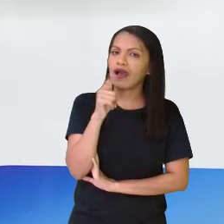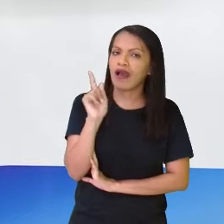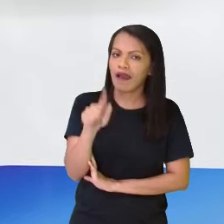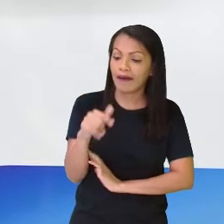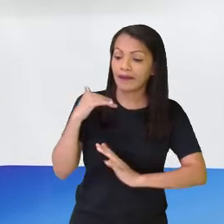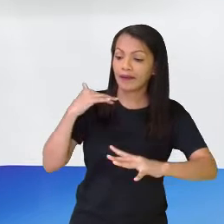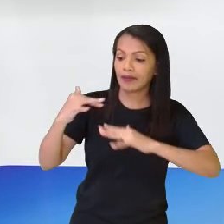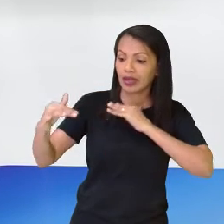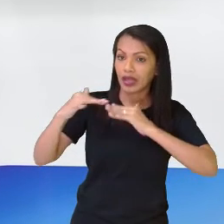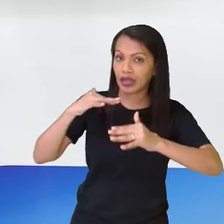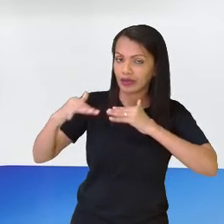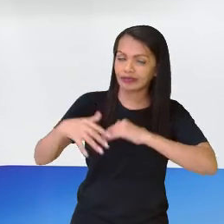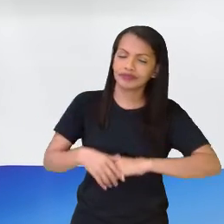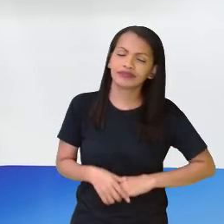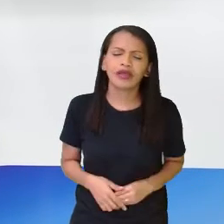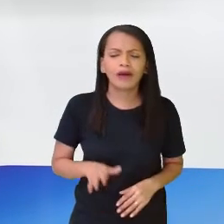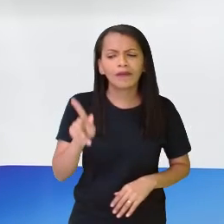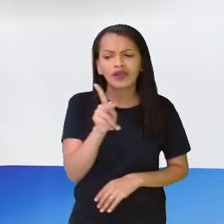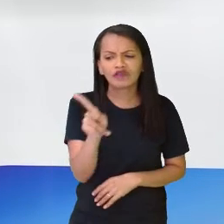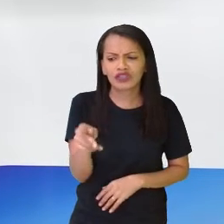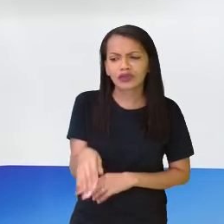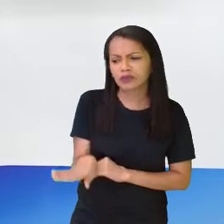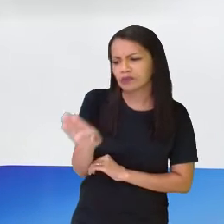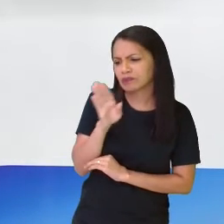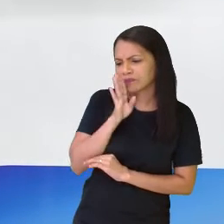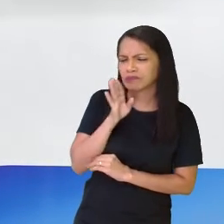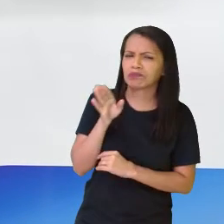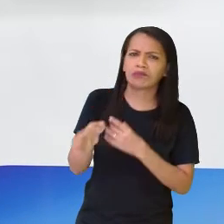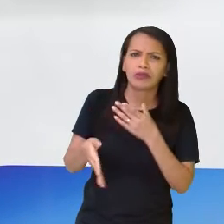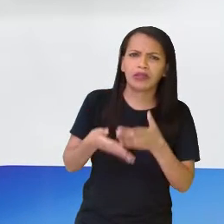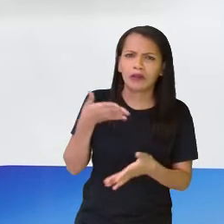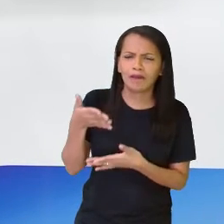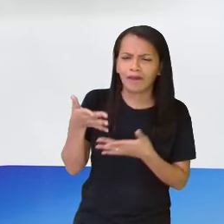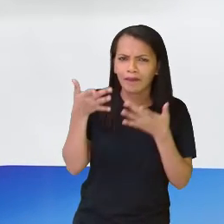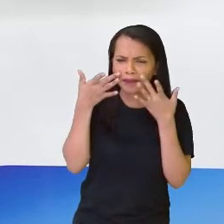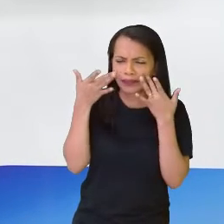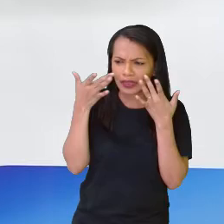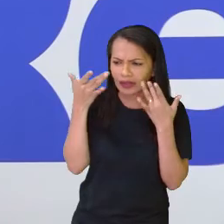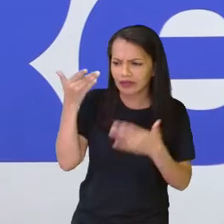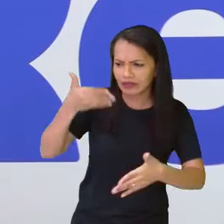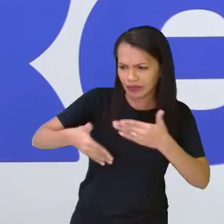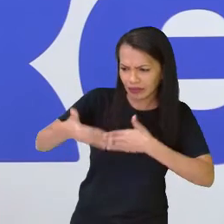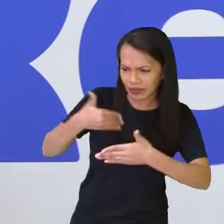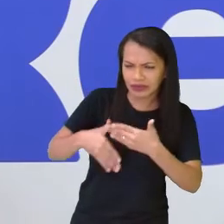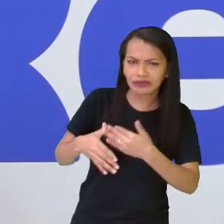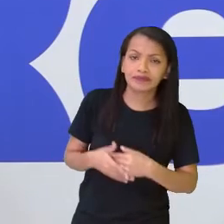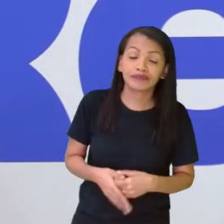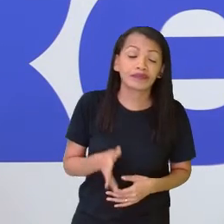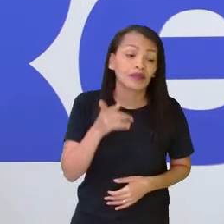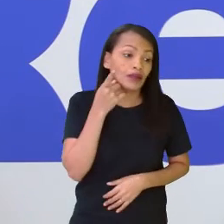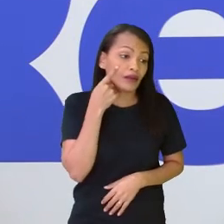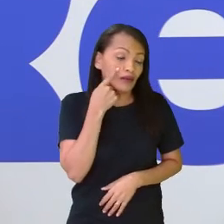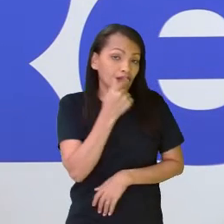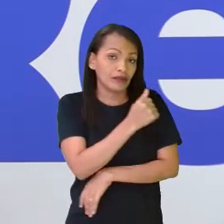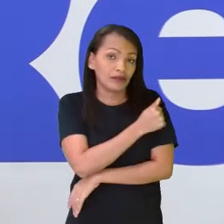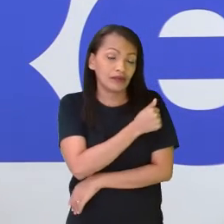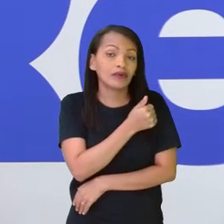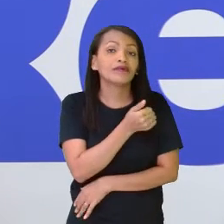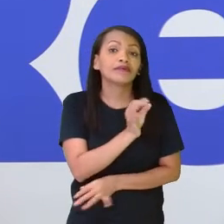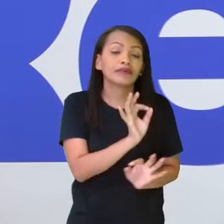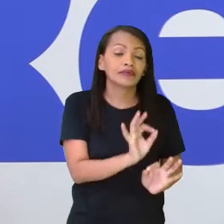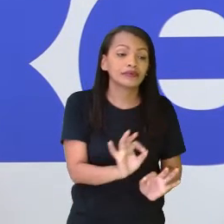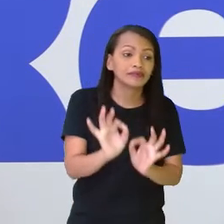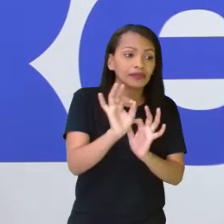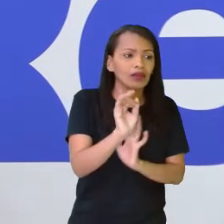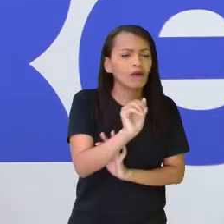que eles estão falando alguma coisa? Alguém participou de peça? Estão acompanhando aqui a aula, sim. O Luan, inclusive,